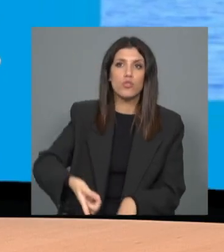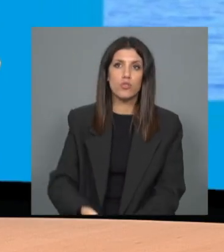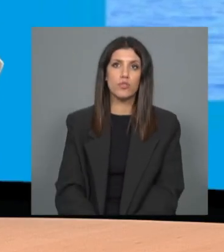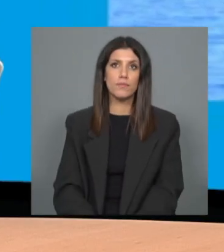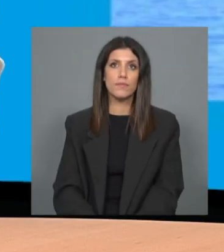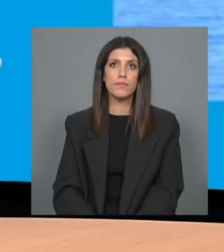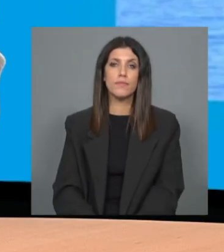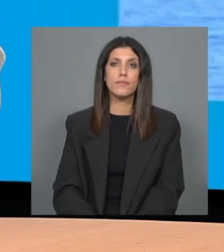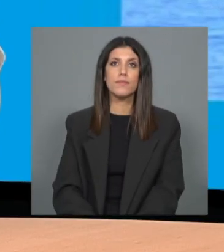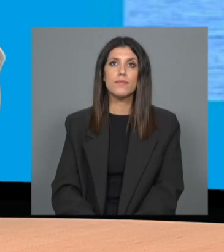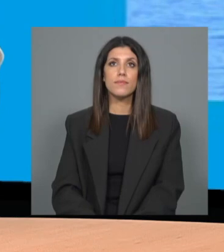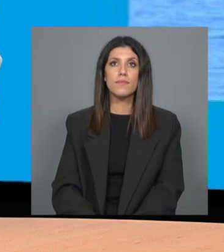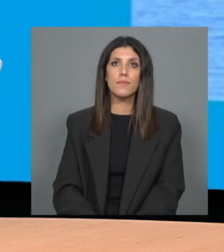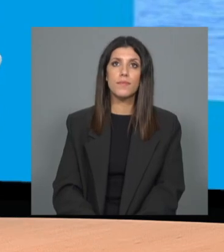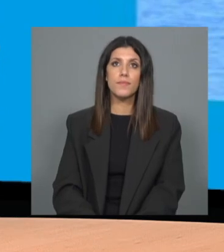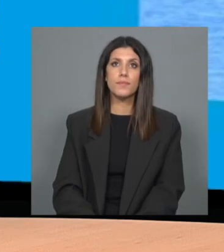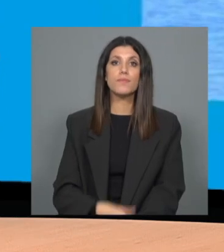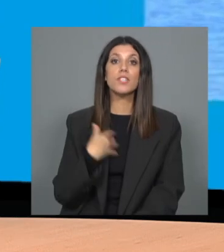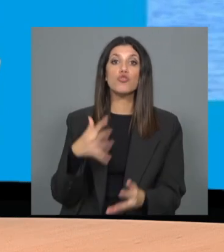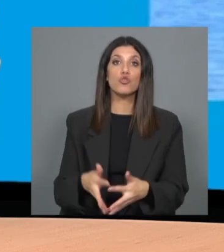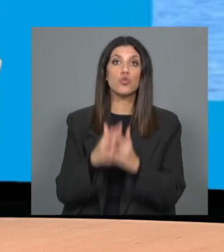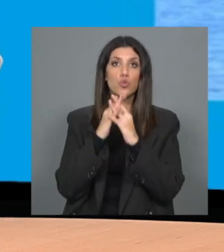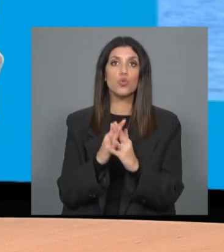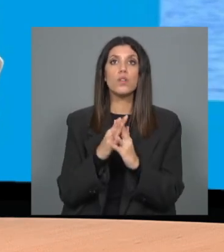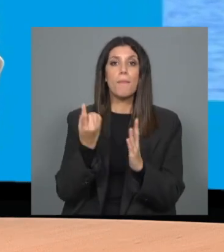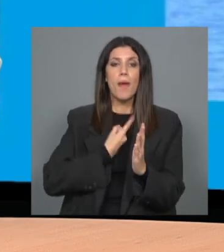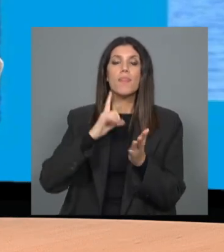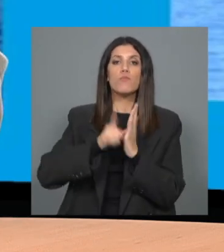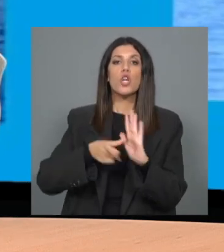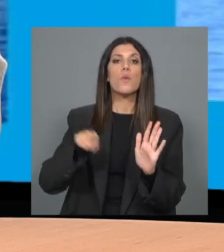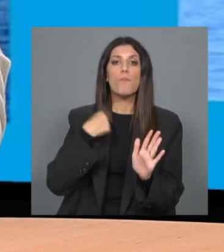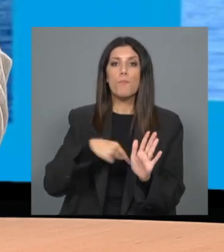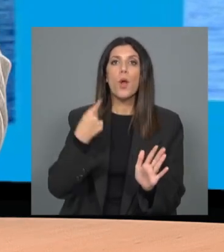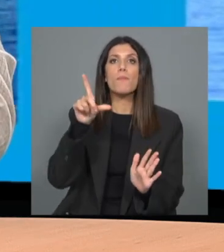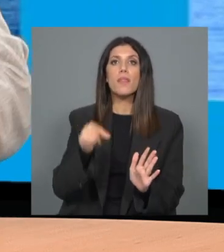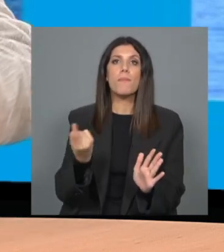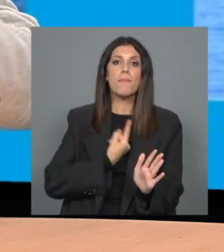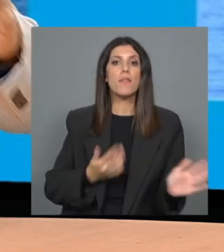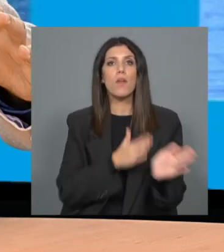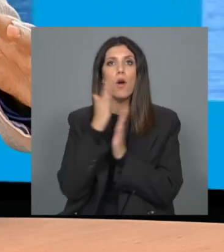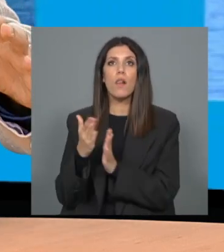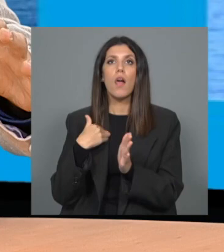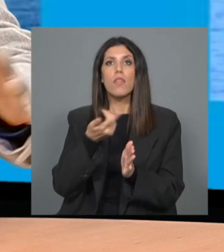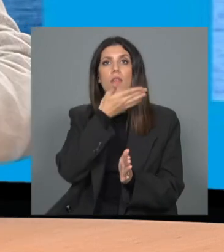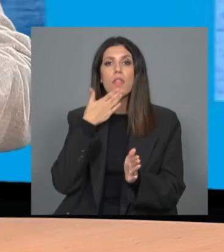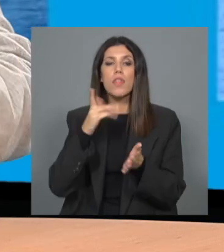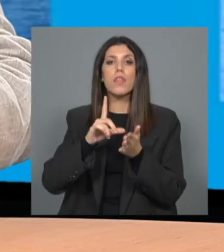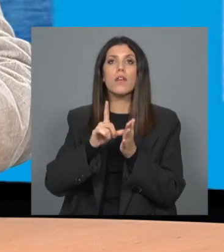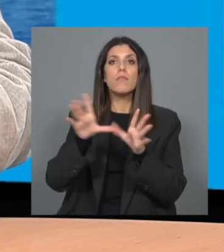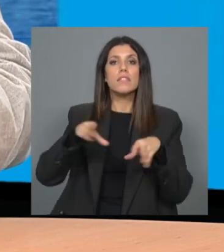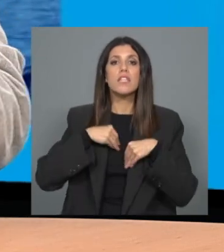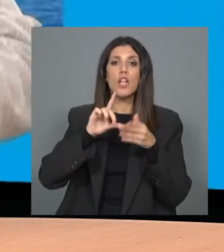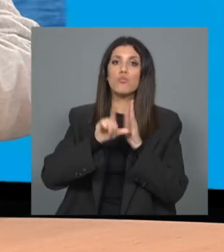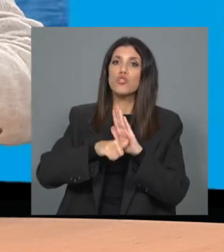concretizar esta dinâmica de... É uma estrutura que tem de ter um projeto próprio, mas acima de tudo é uma estrutura que tem de estar ao serviço dos projetos que existem nos vários